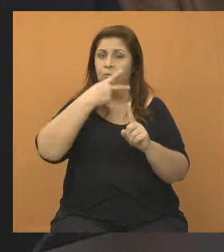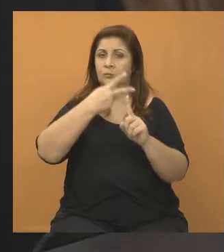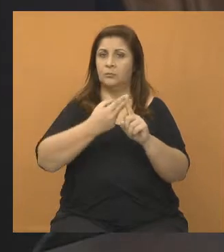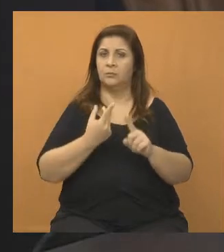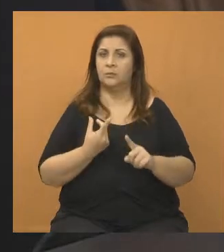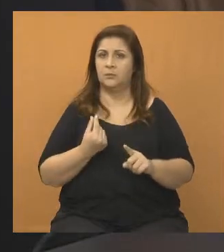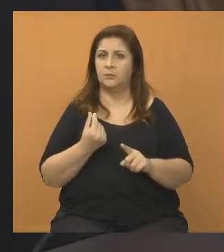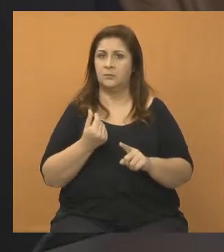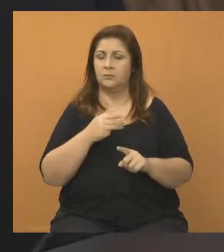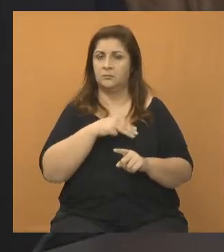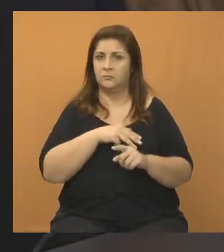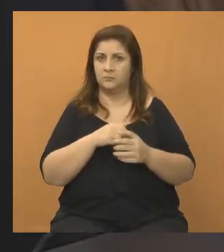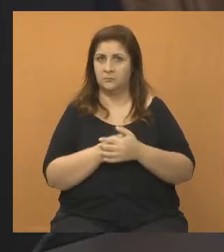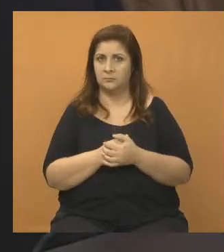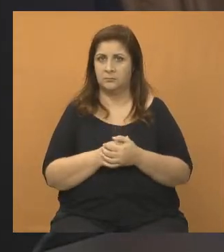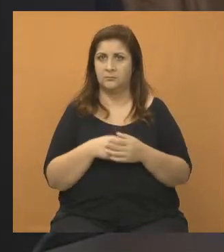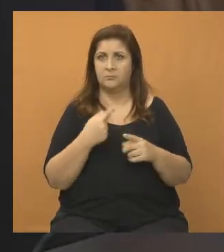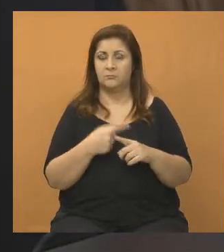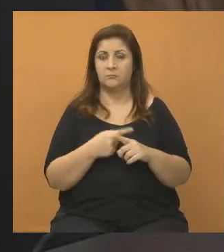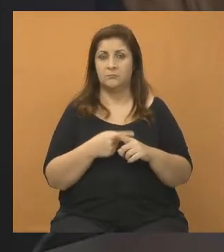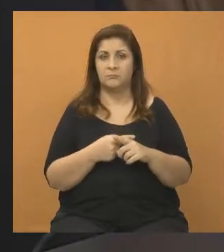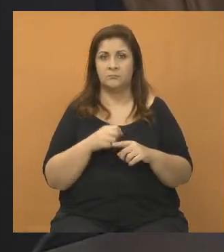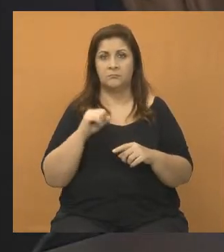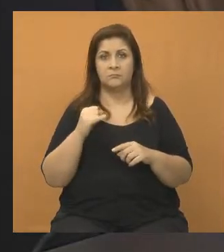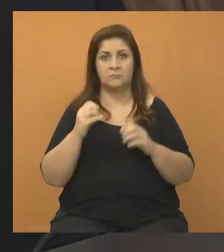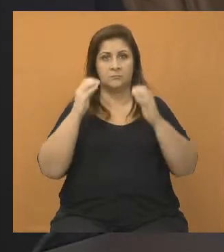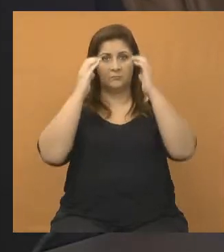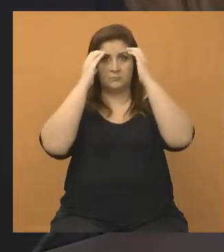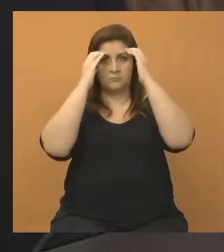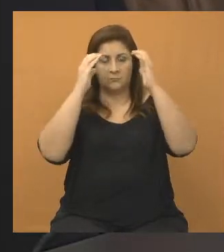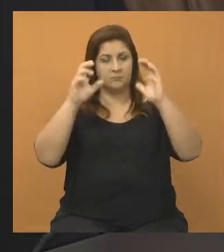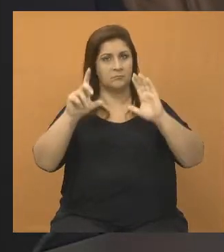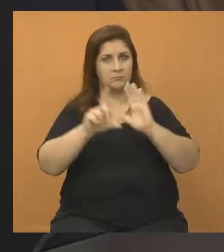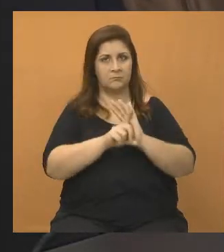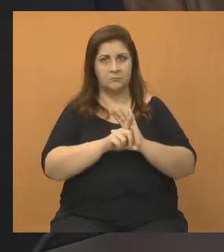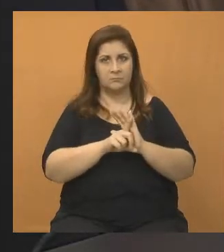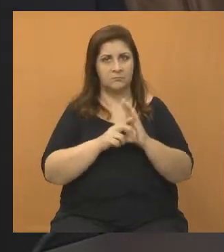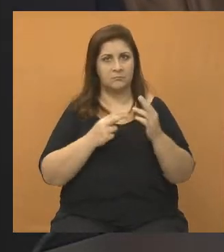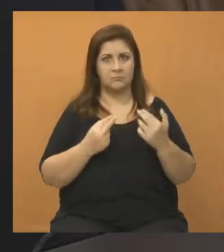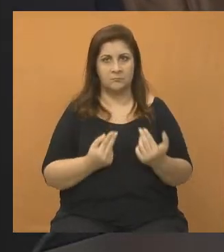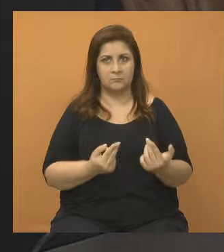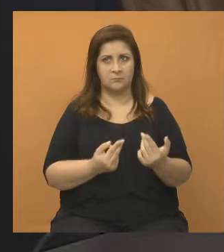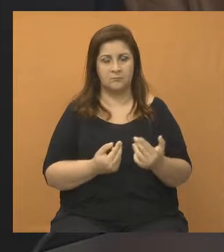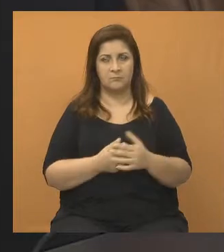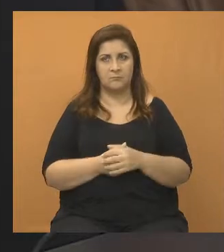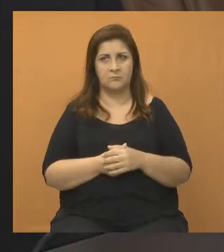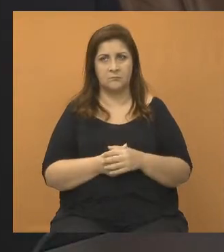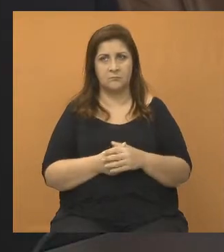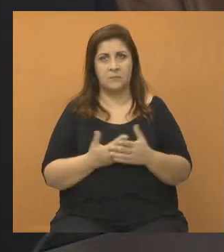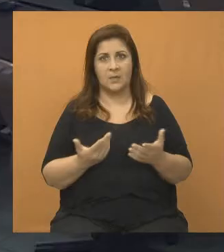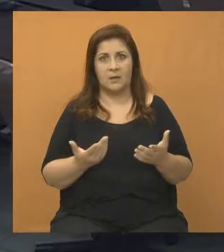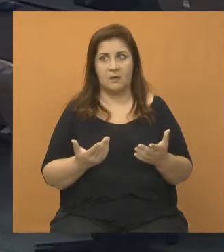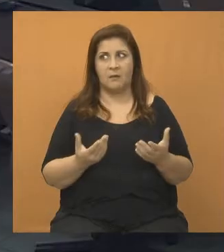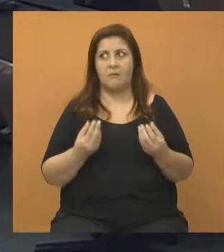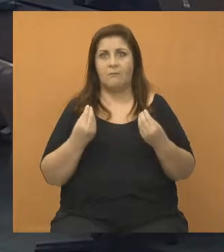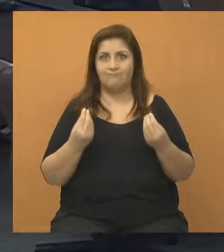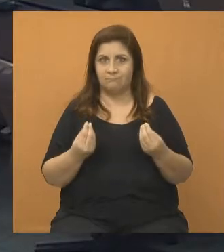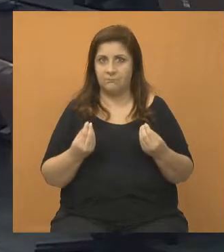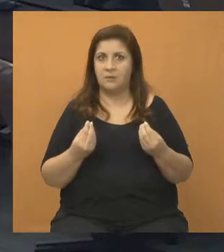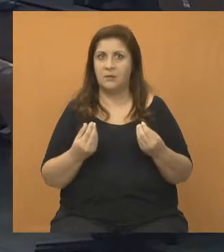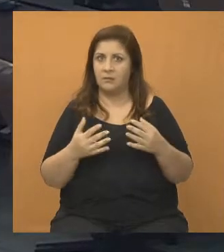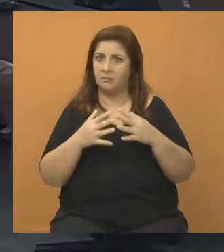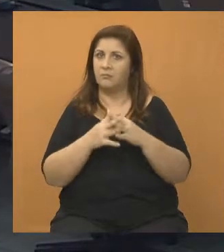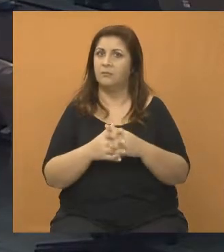Que naquele momento, para o município, se fosse atender mesmo a lei de forma plena, não vou dizer que ia quebrar o município, mas ia